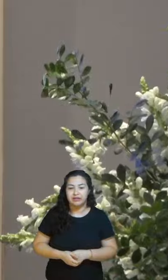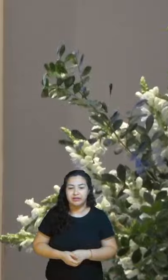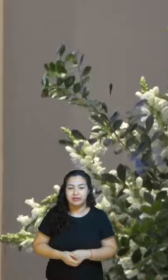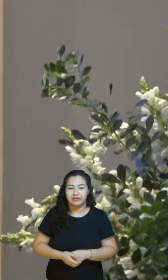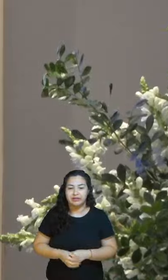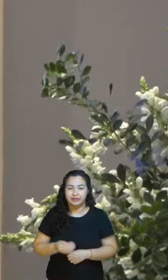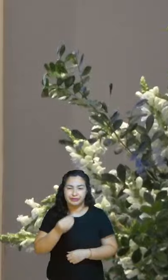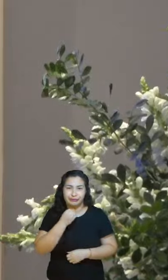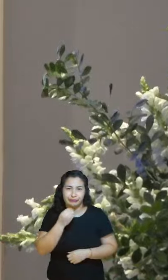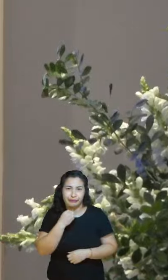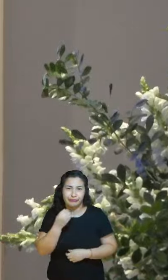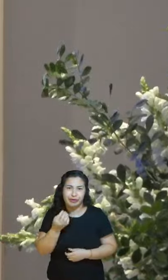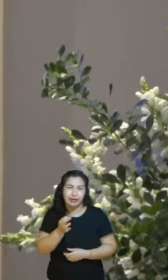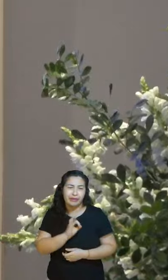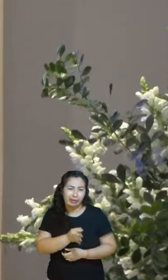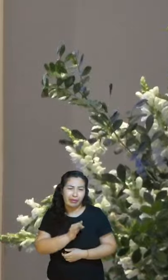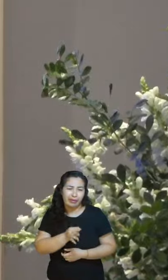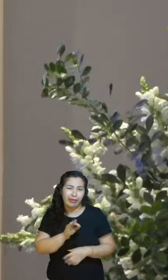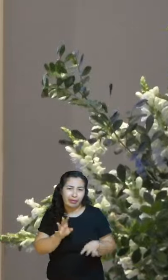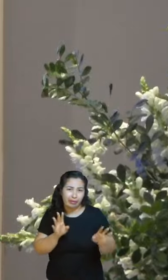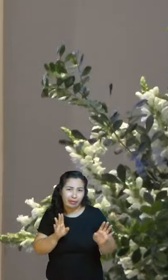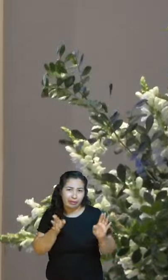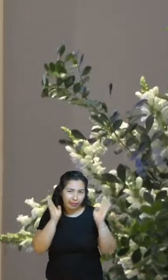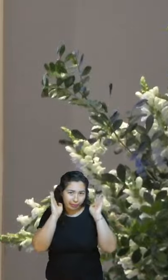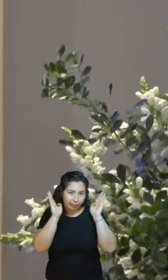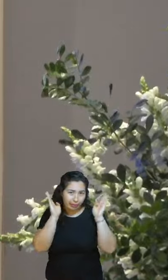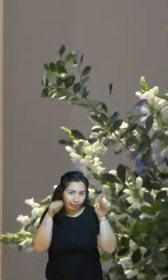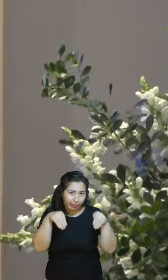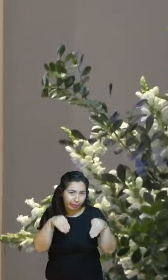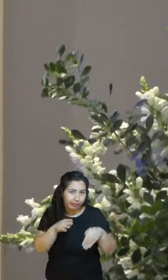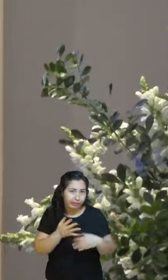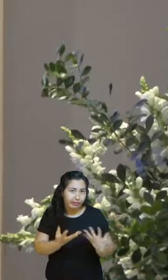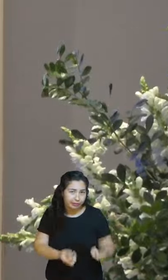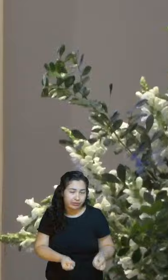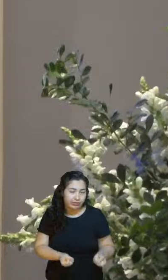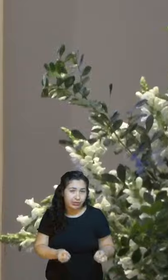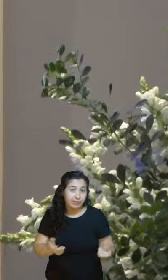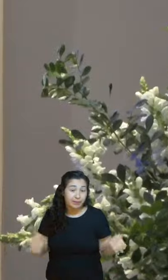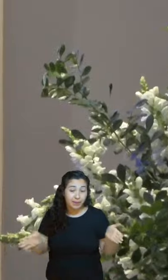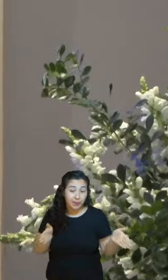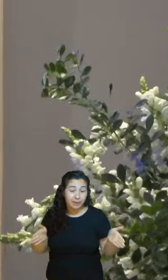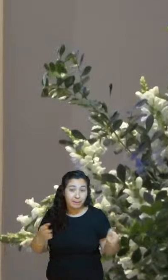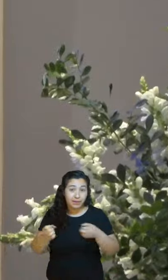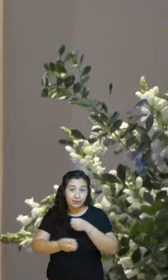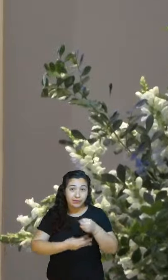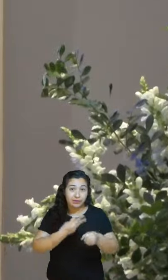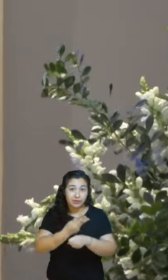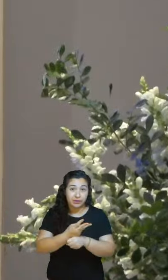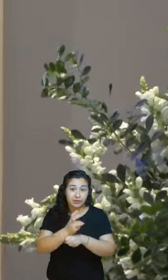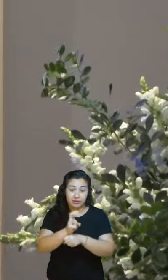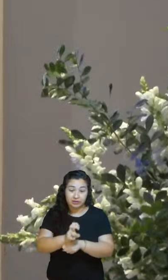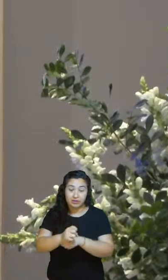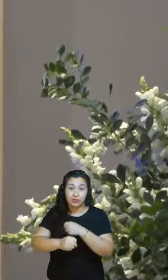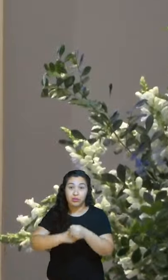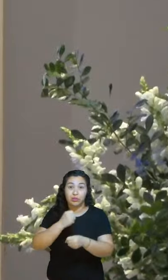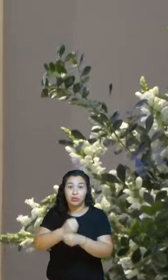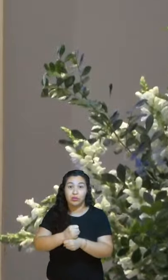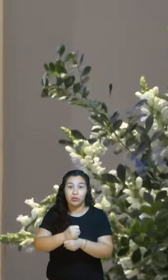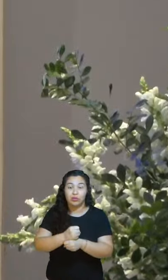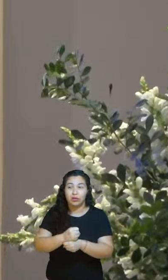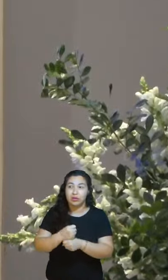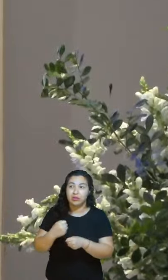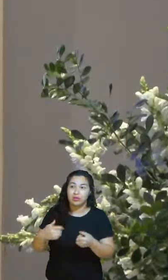sabe evidentemente ainda passar esses 35 anos que Federação nós somos